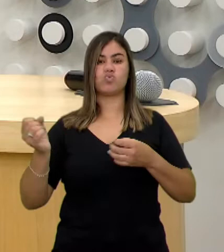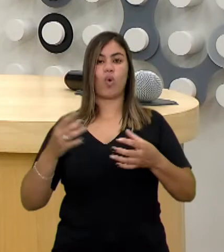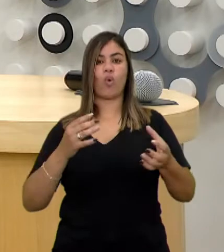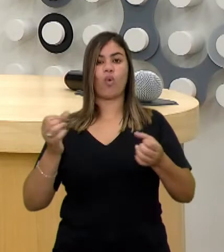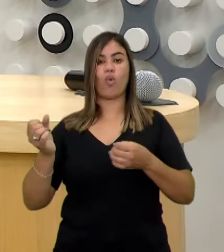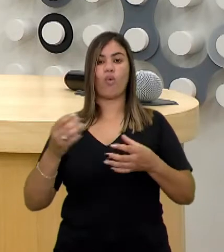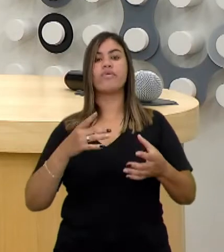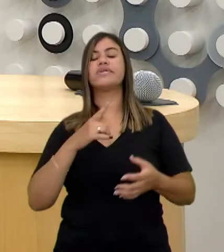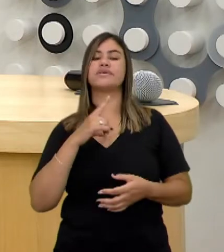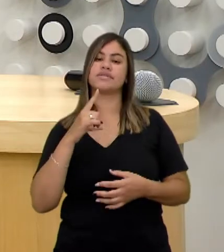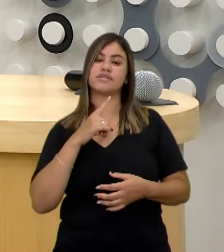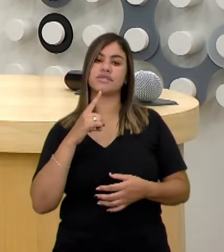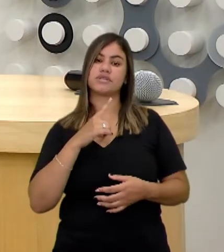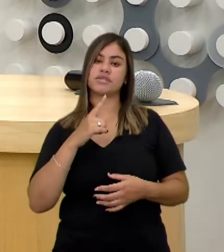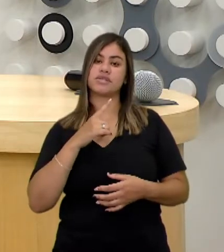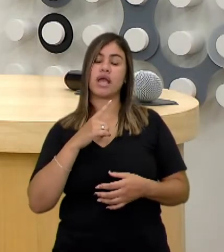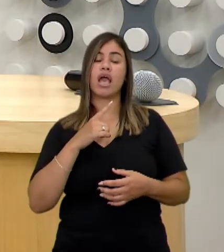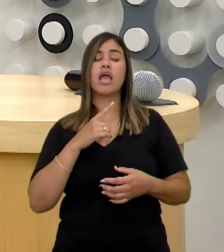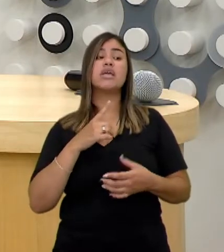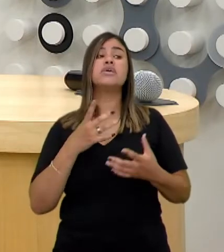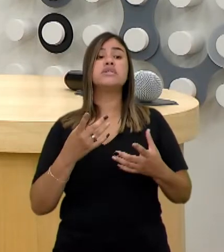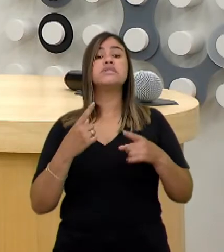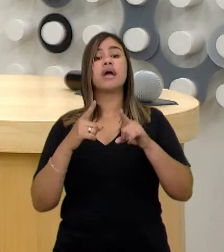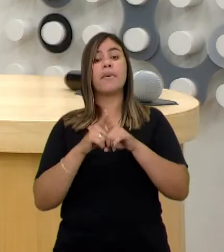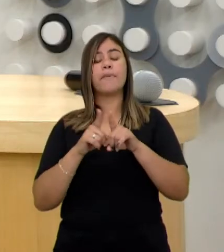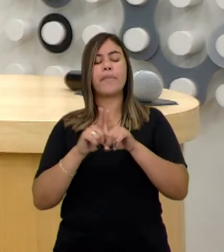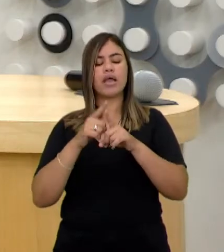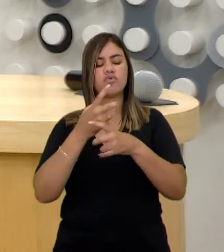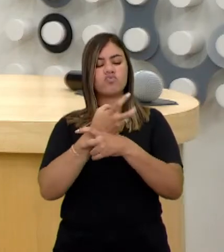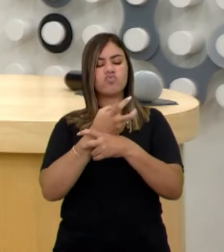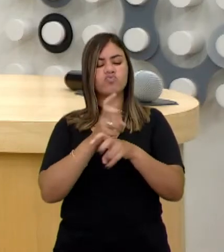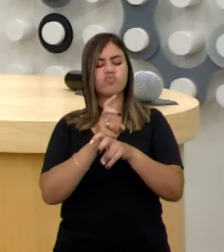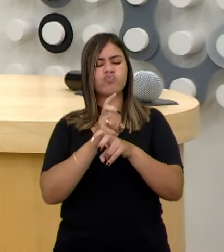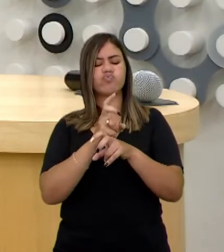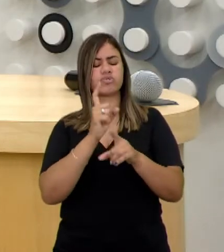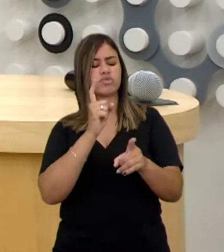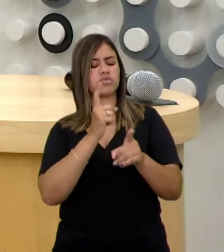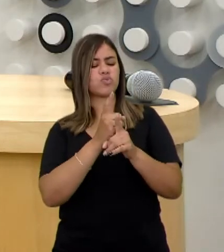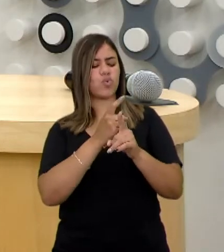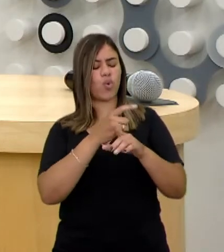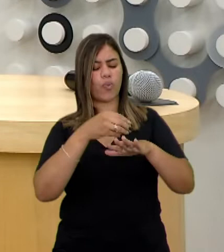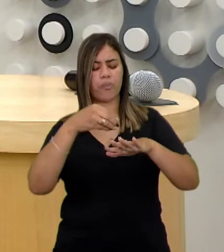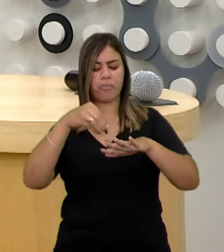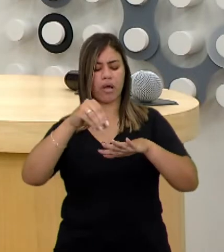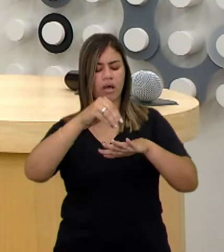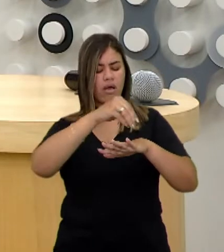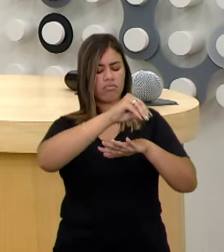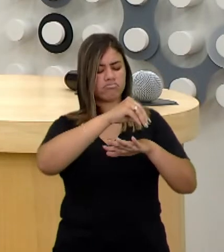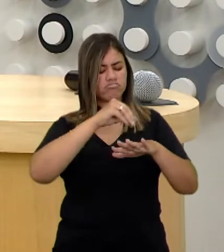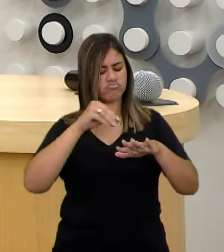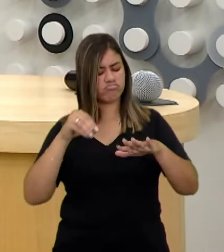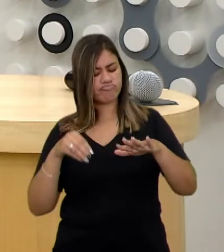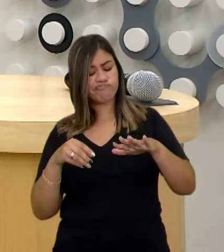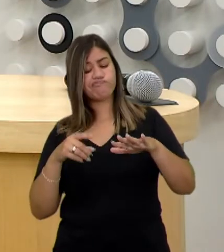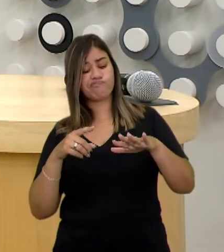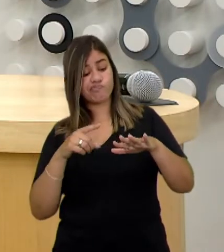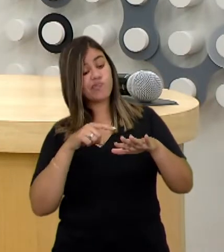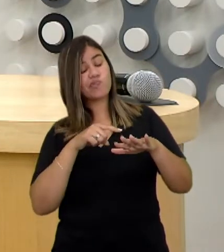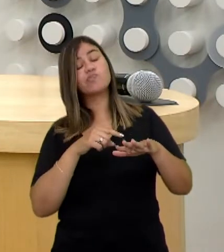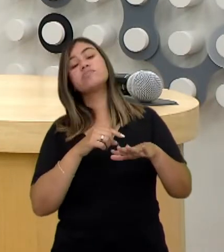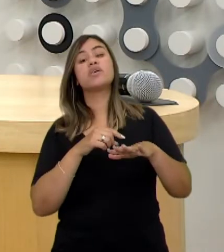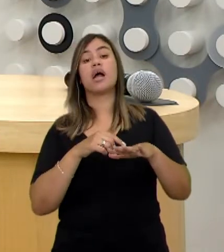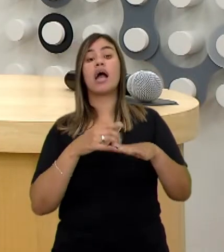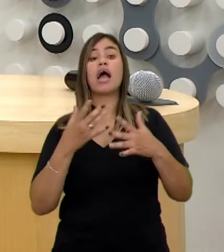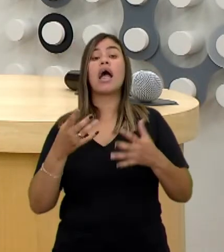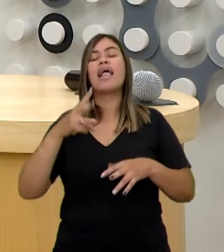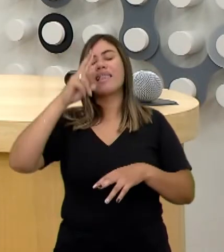né, através de fósseis que são descobertos. Tem que lembrar que a superfície da Terra, ela tem até o